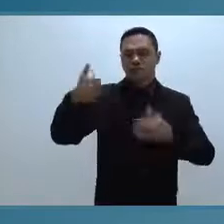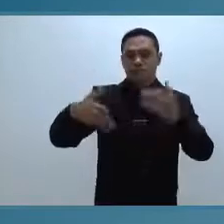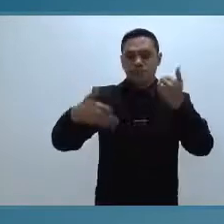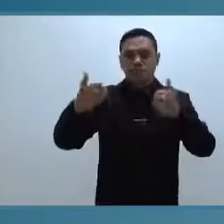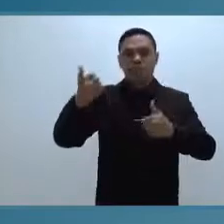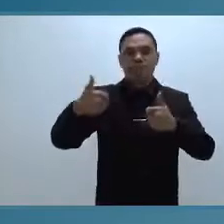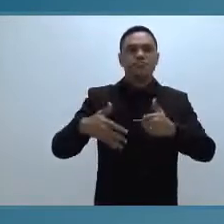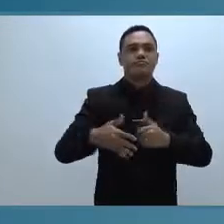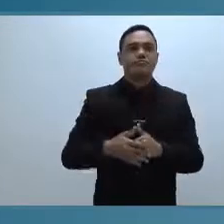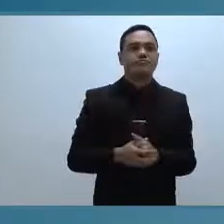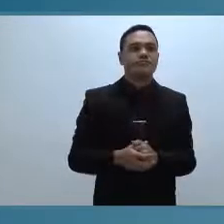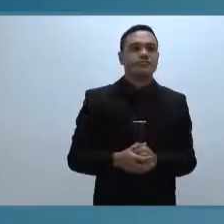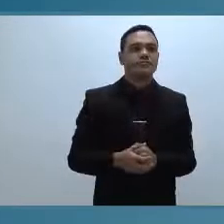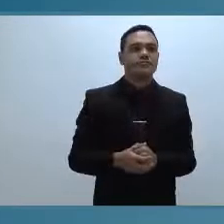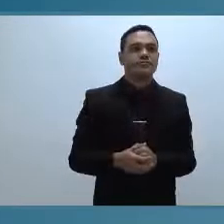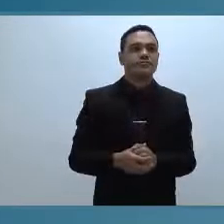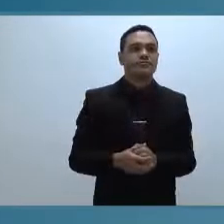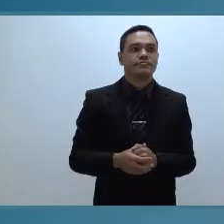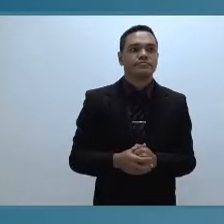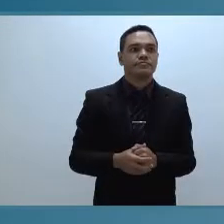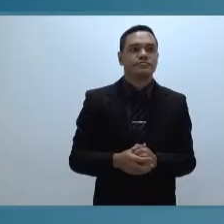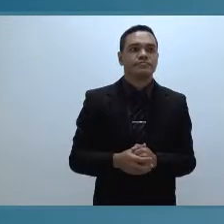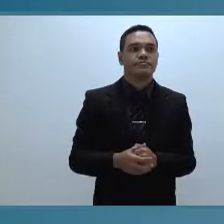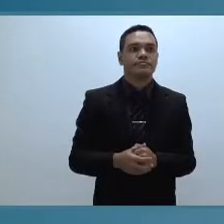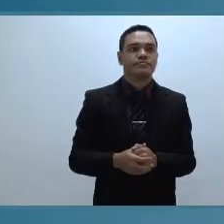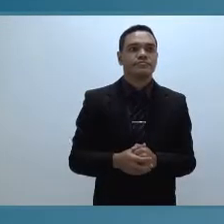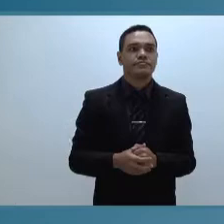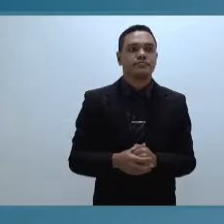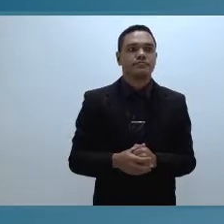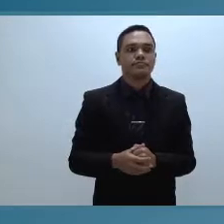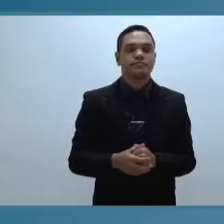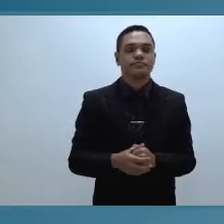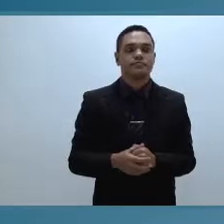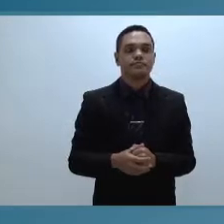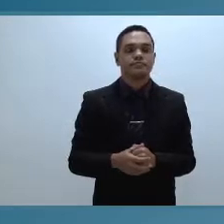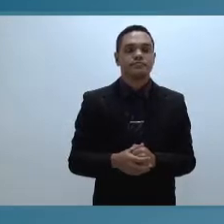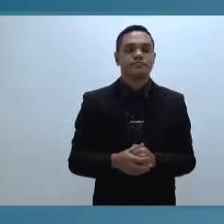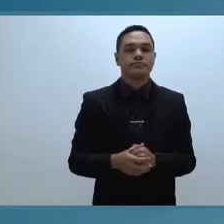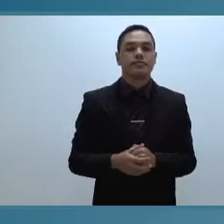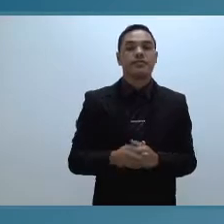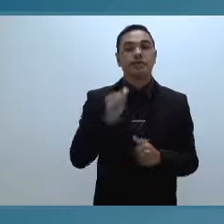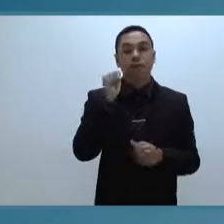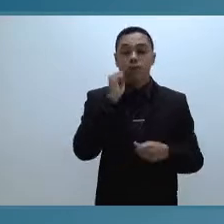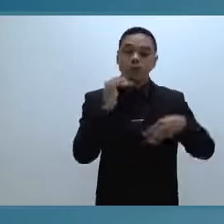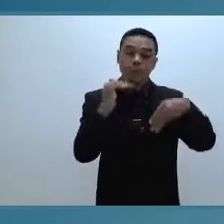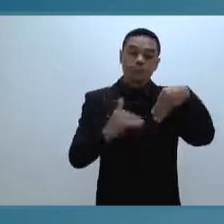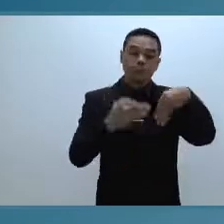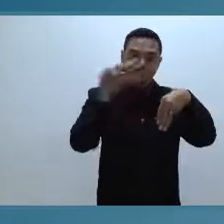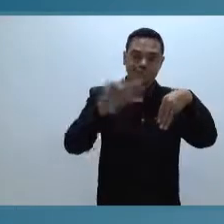Trata-se de requerimento formulado pela magistrada Carolina Bartolomeu Silva, juíza de direito do